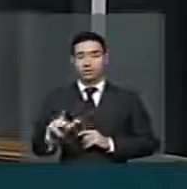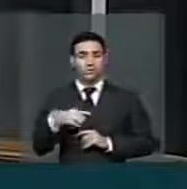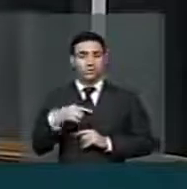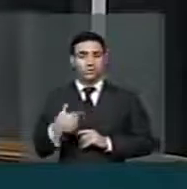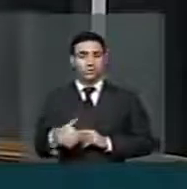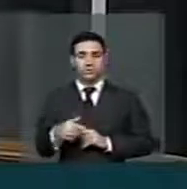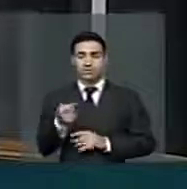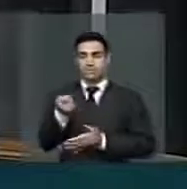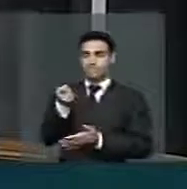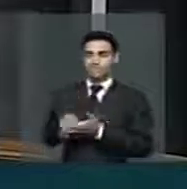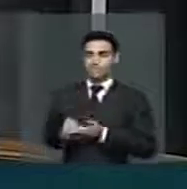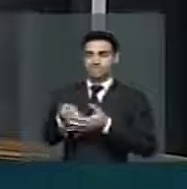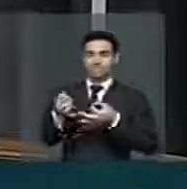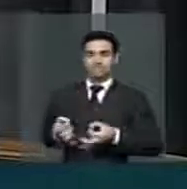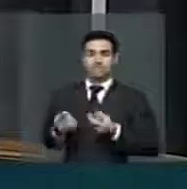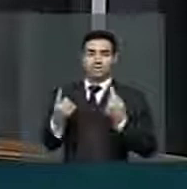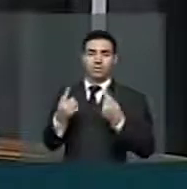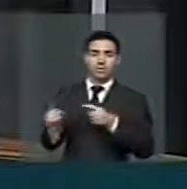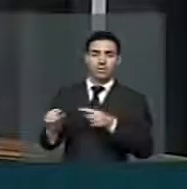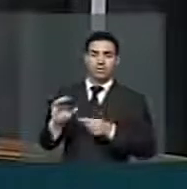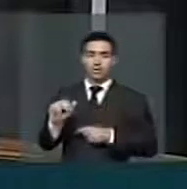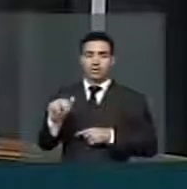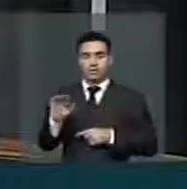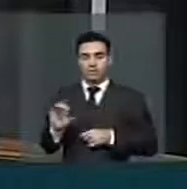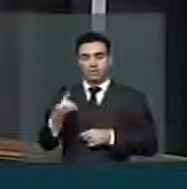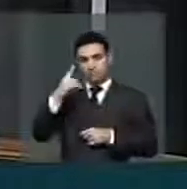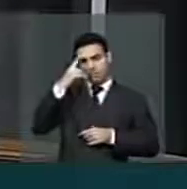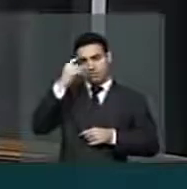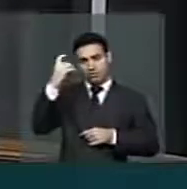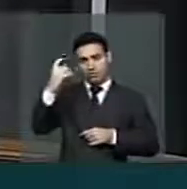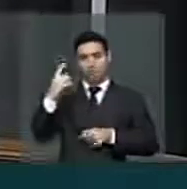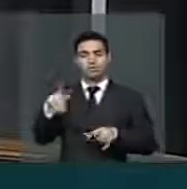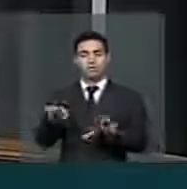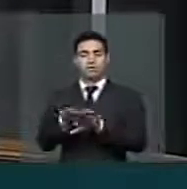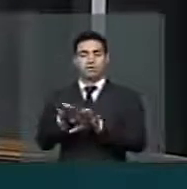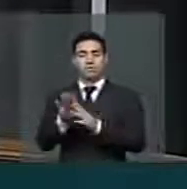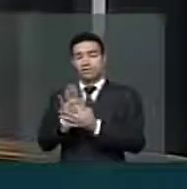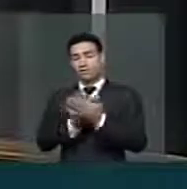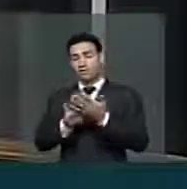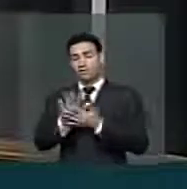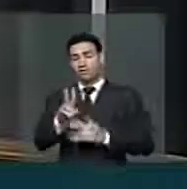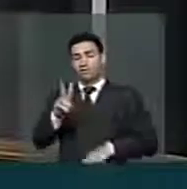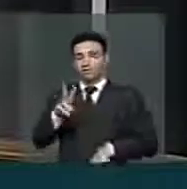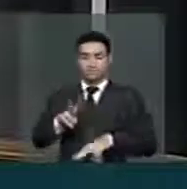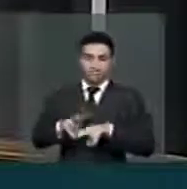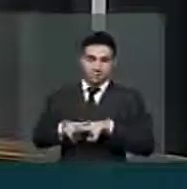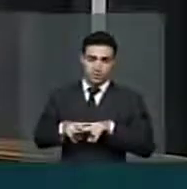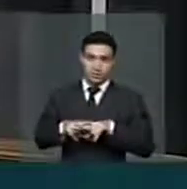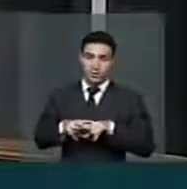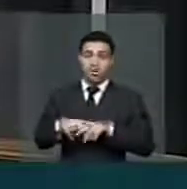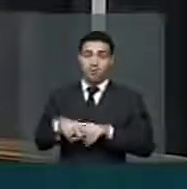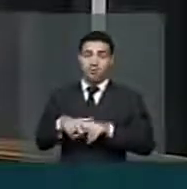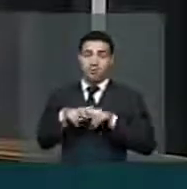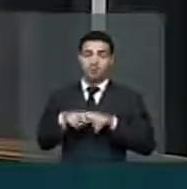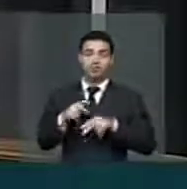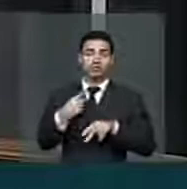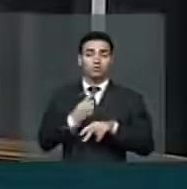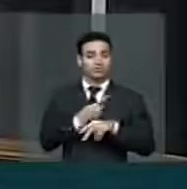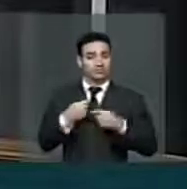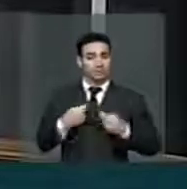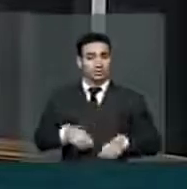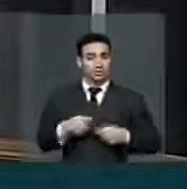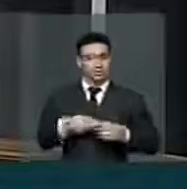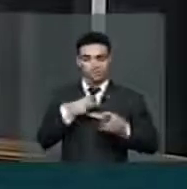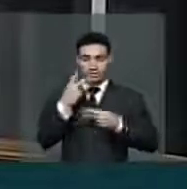rigor a criminalidade, a violência e a impunidade. Daí que insisto, temos de promover